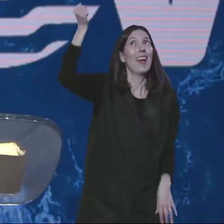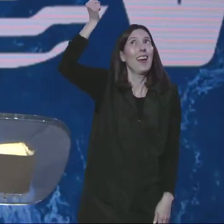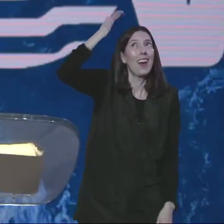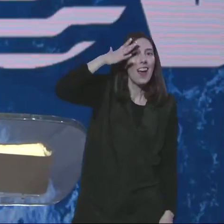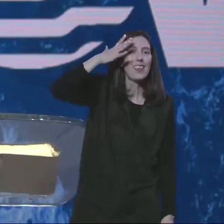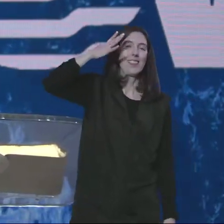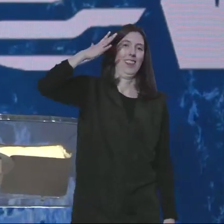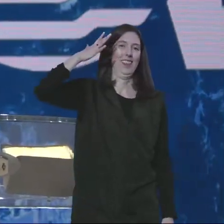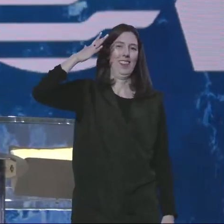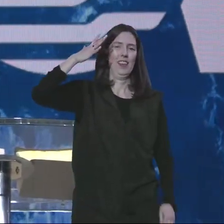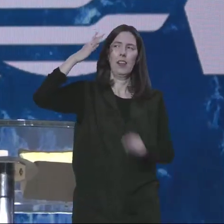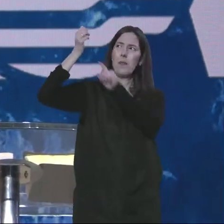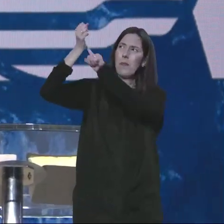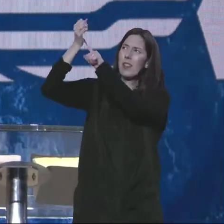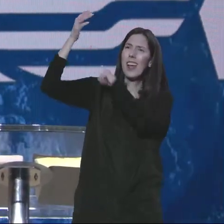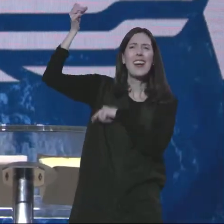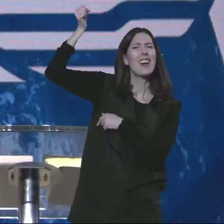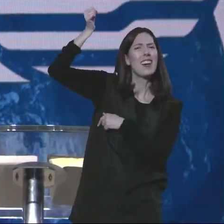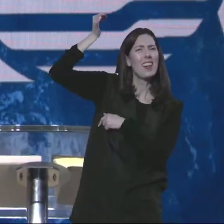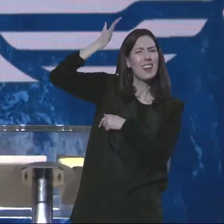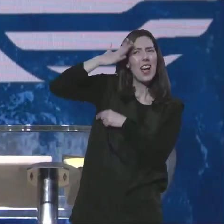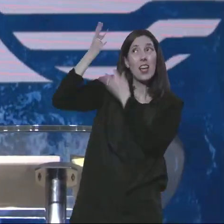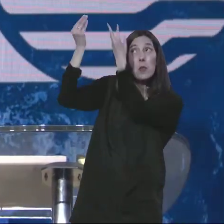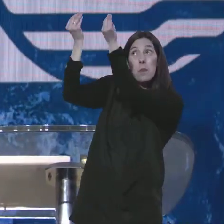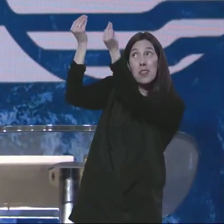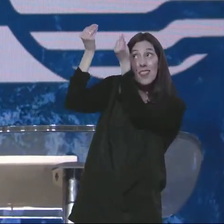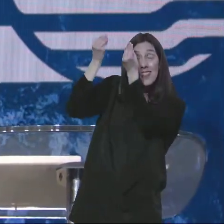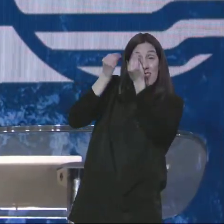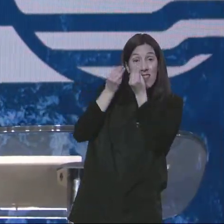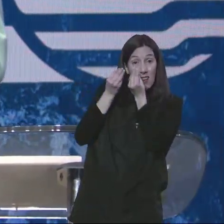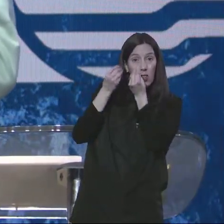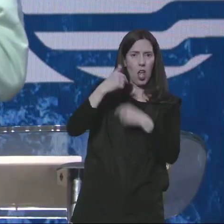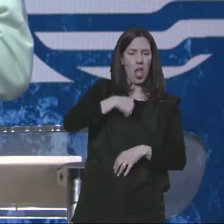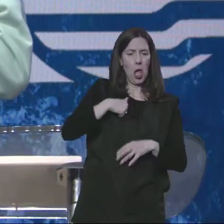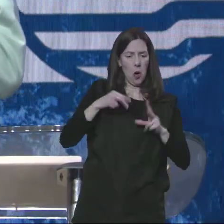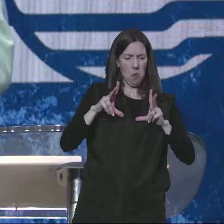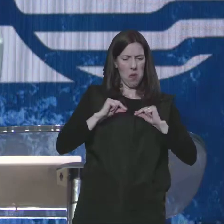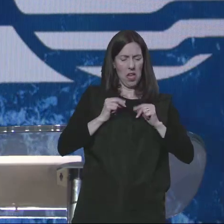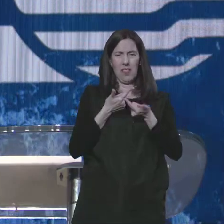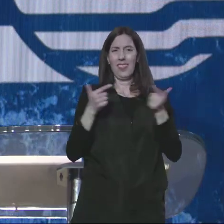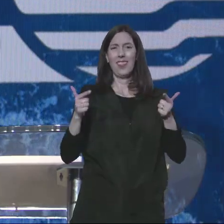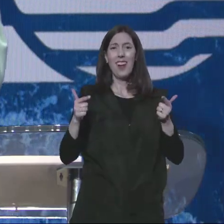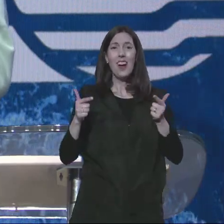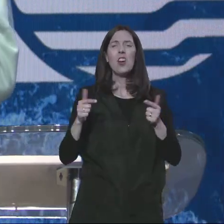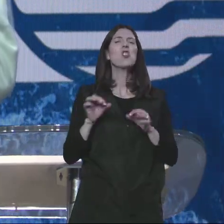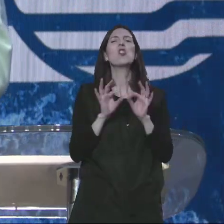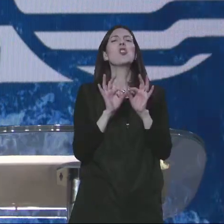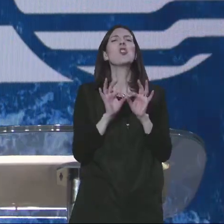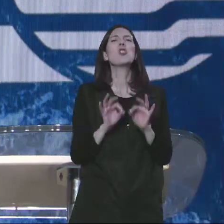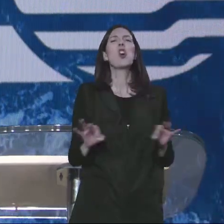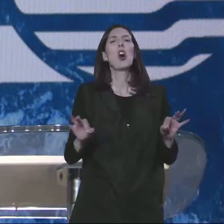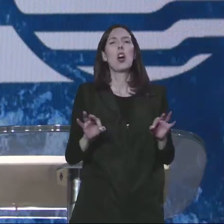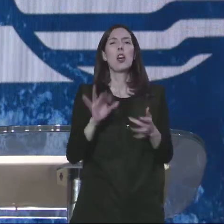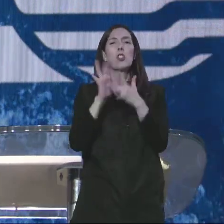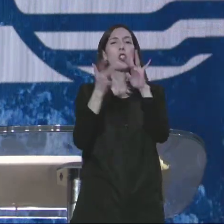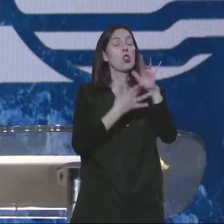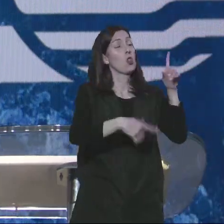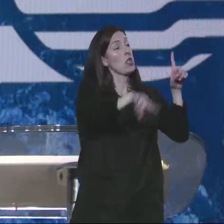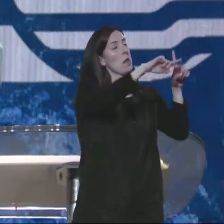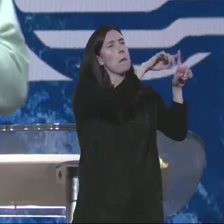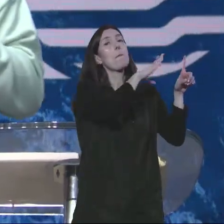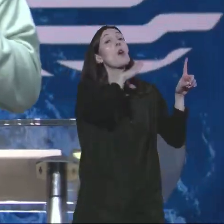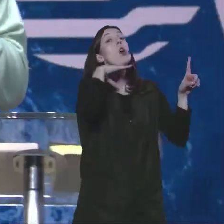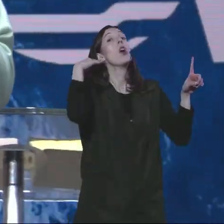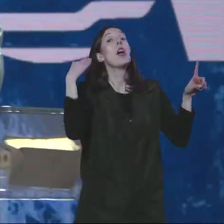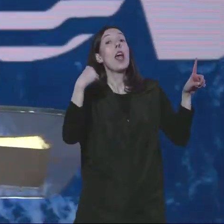graça não é simplesmente Jesus me dando um favor imerecido. Não é Jesus simplesmente morrendo a morte que eu merecia.